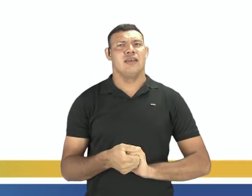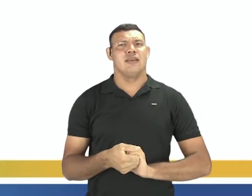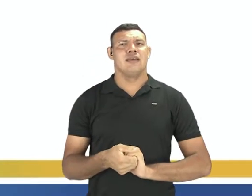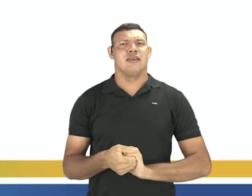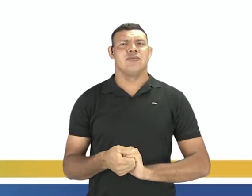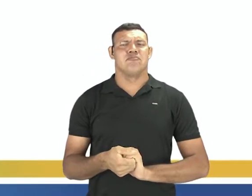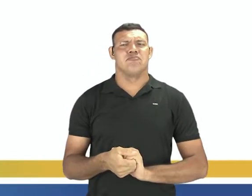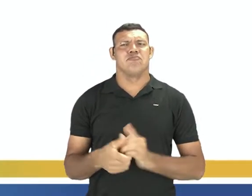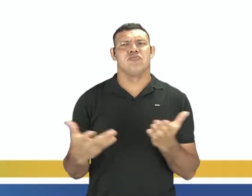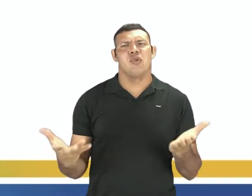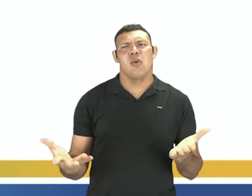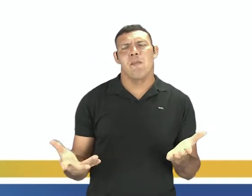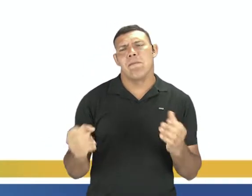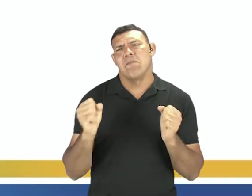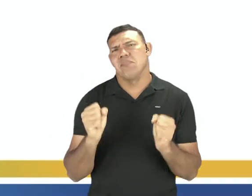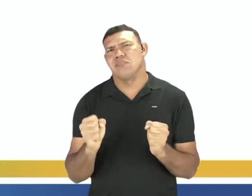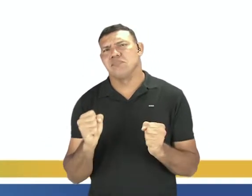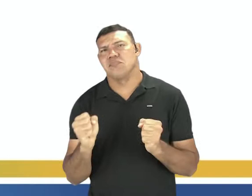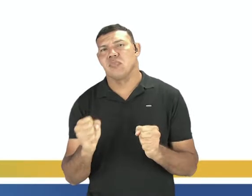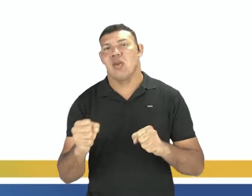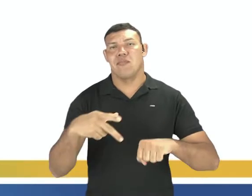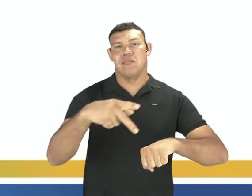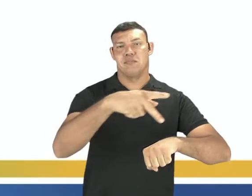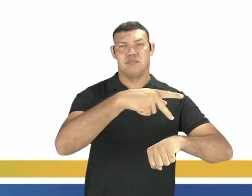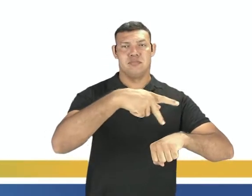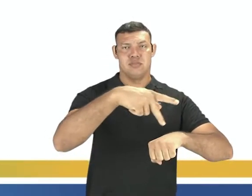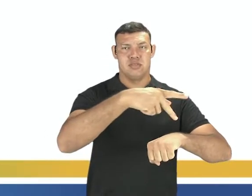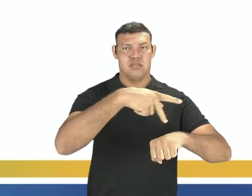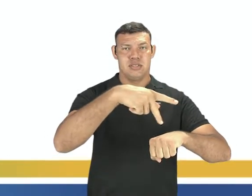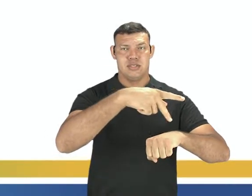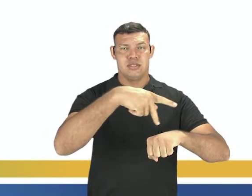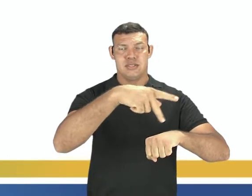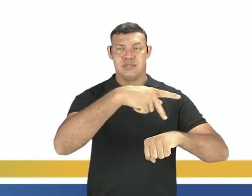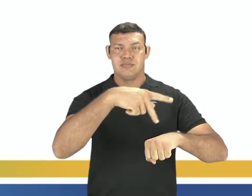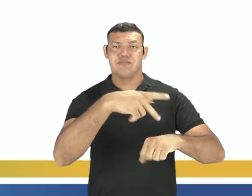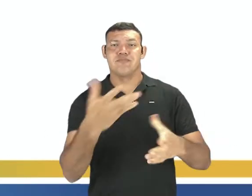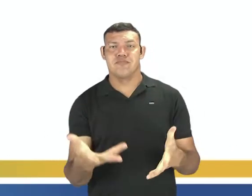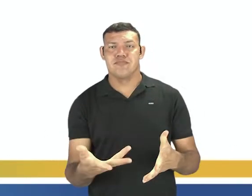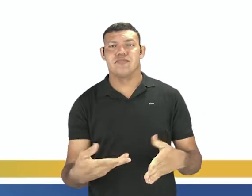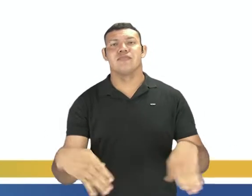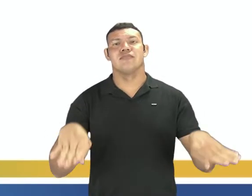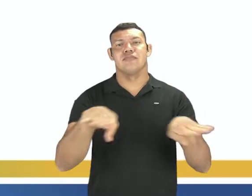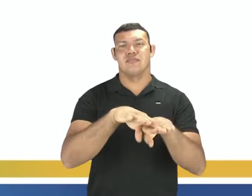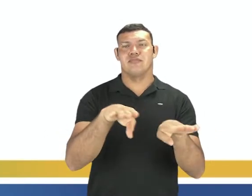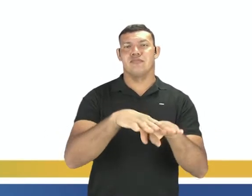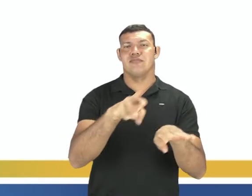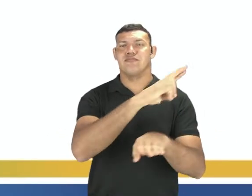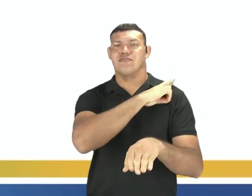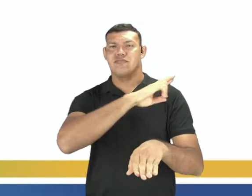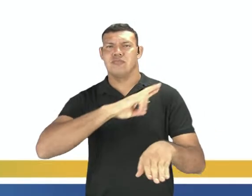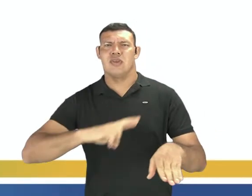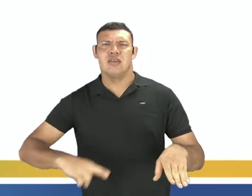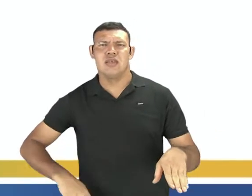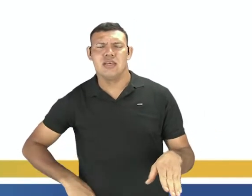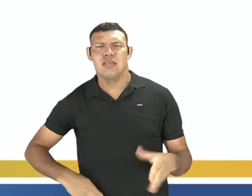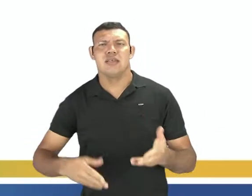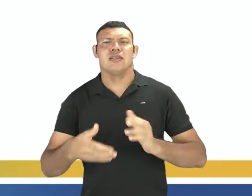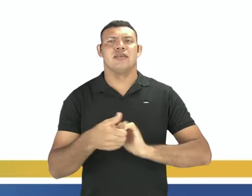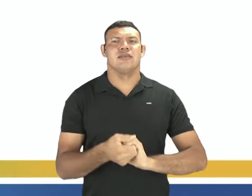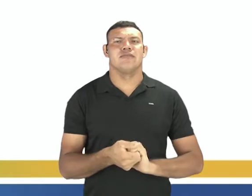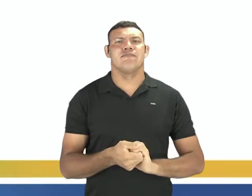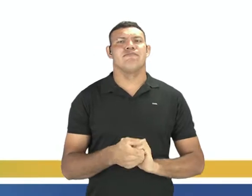ela pode ser tanto a pátria, né? A pátria brasileira, como a república. Temos